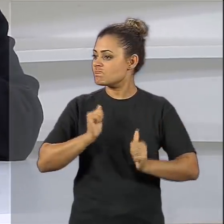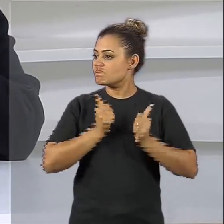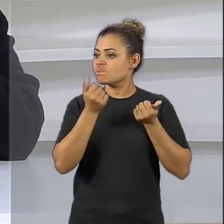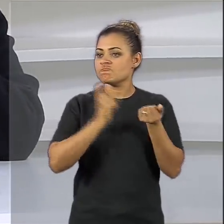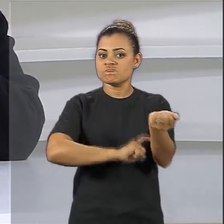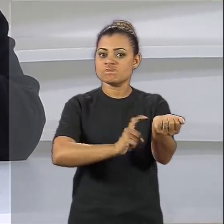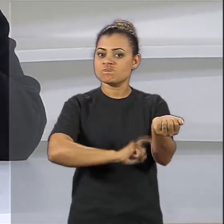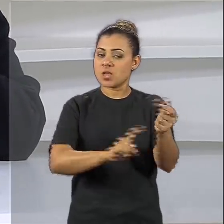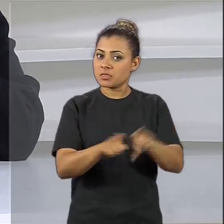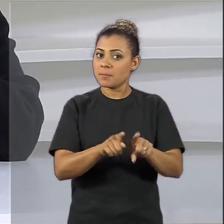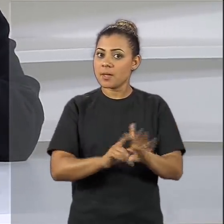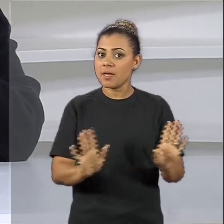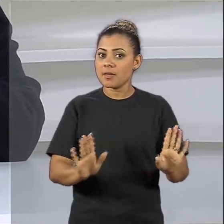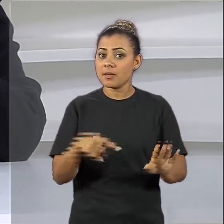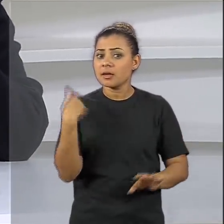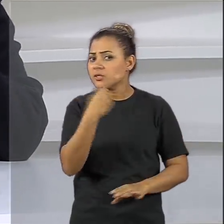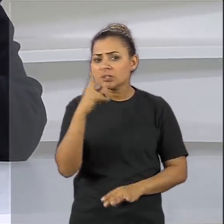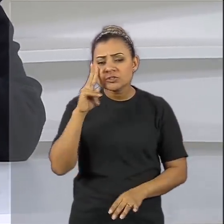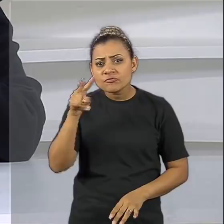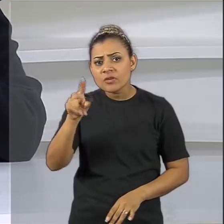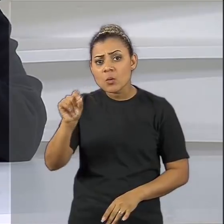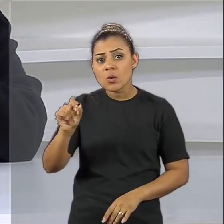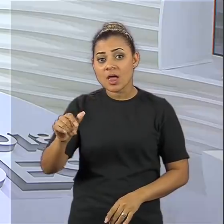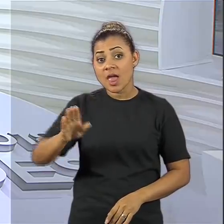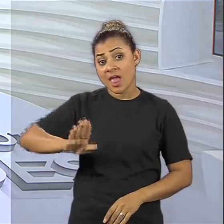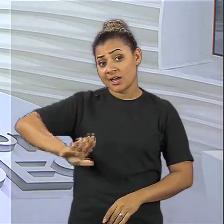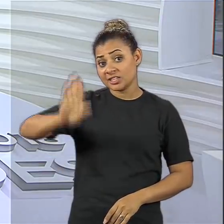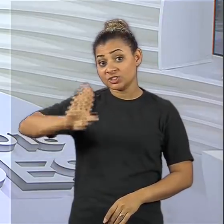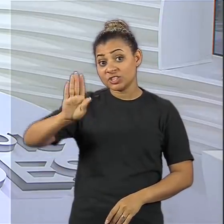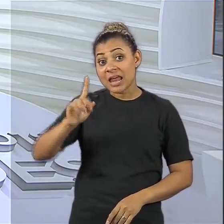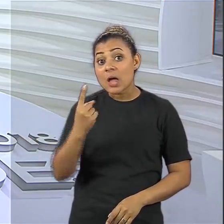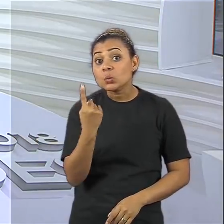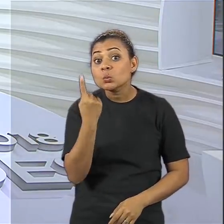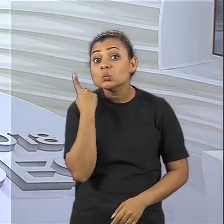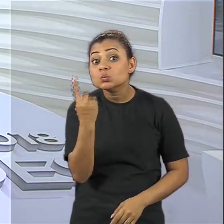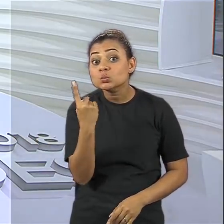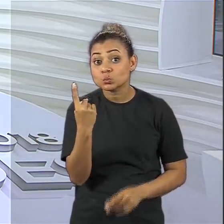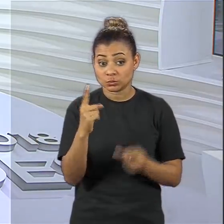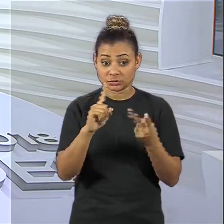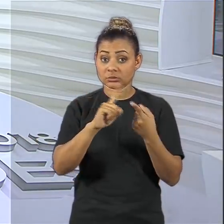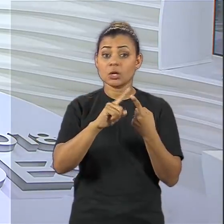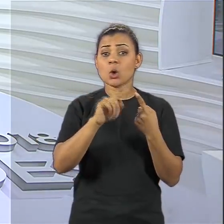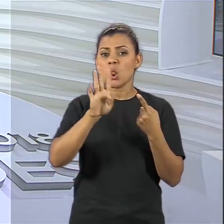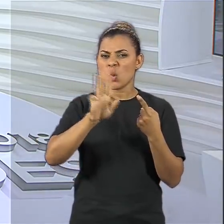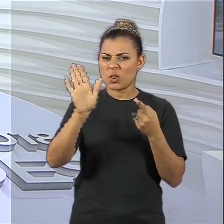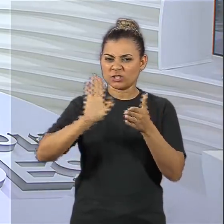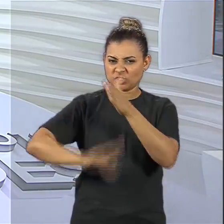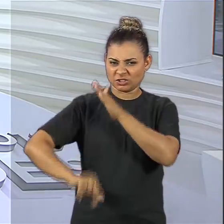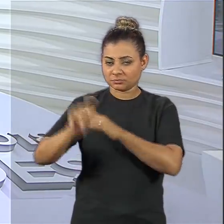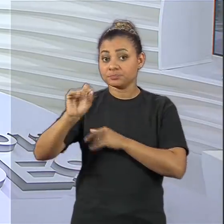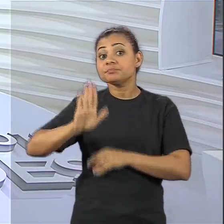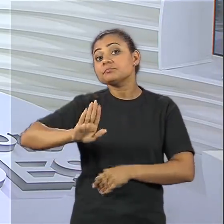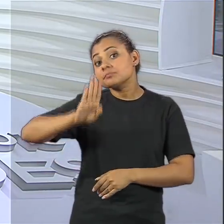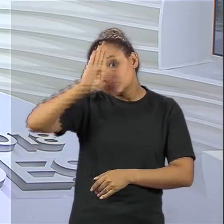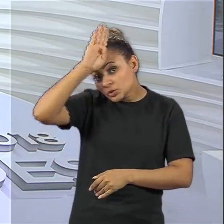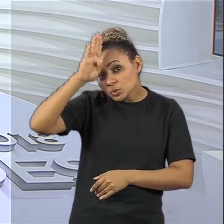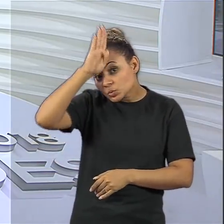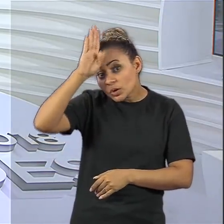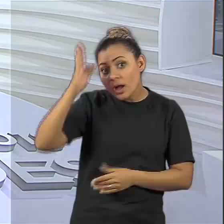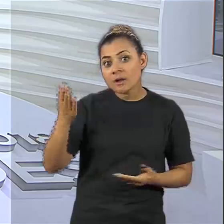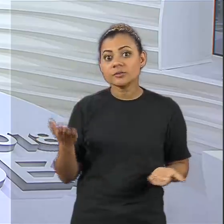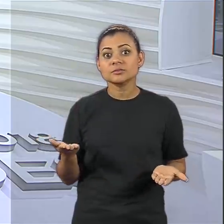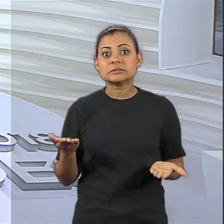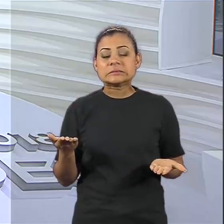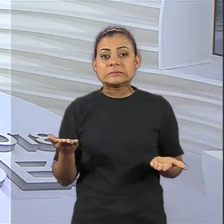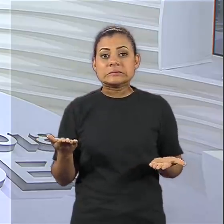E aí você olha, o candidato número 1 das pesquisas, sem contar o Lula, é o Bolsonaro. E aí você olha